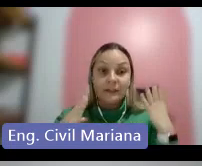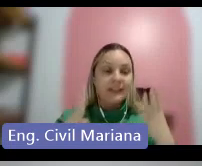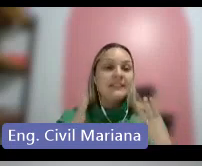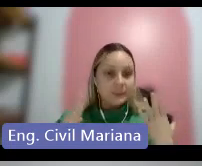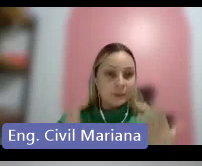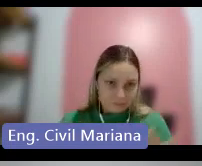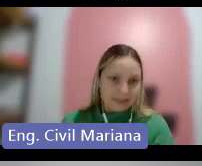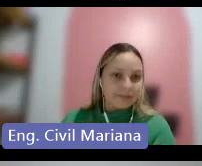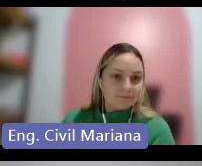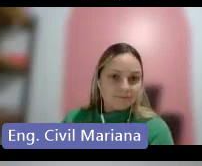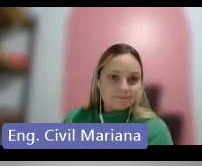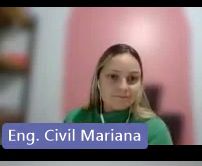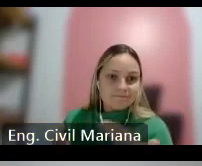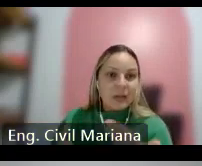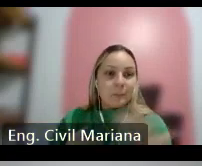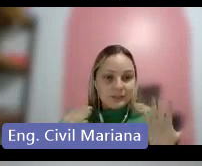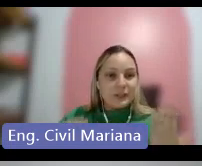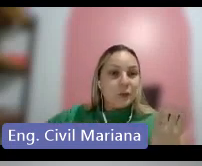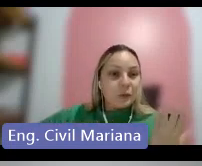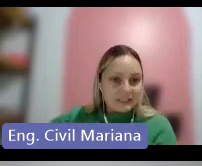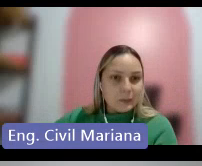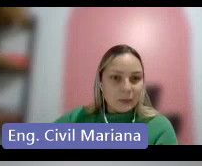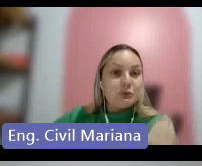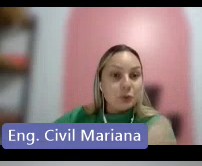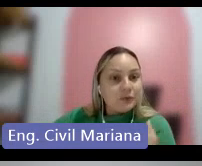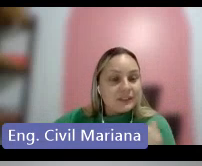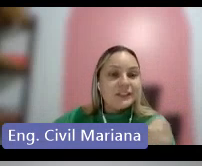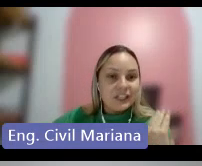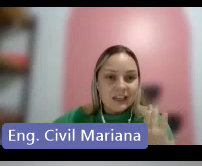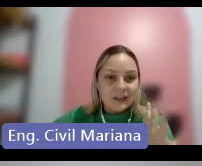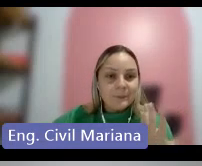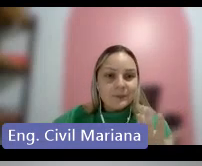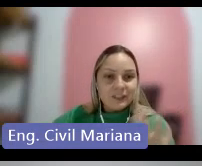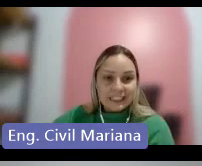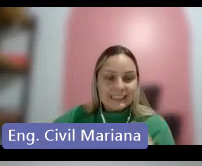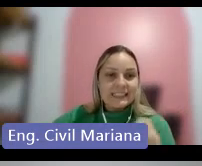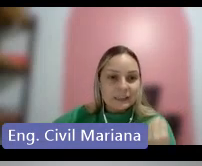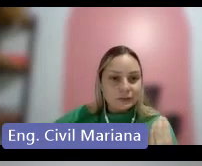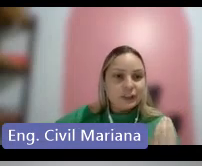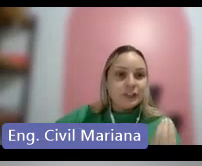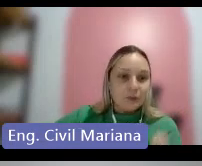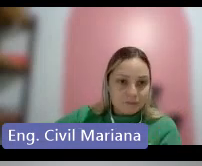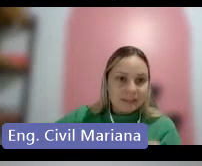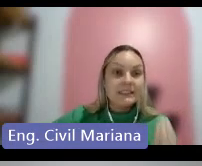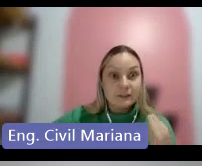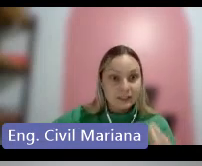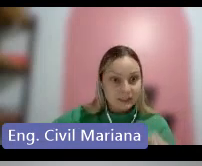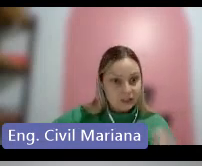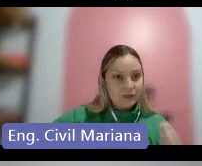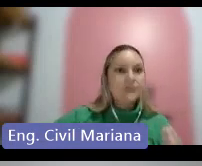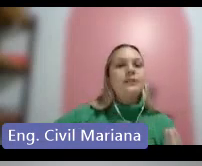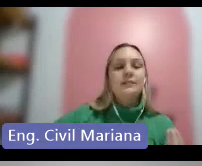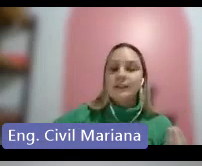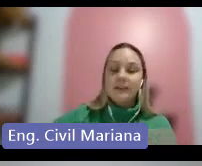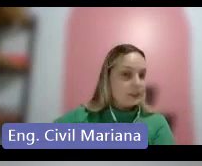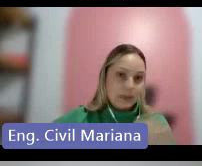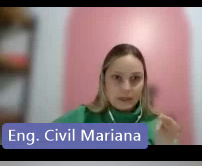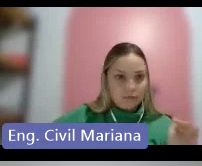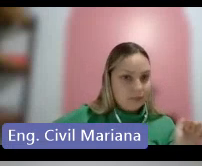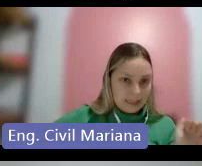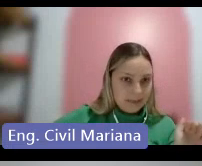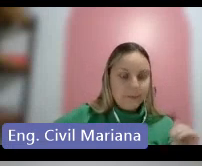a edificação ela se movimenta, por isso que usa-se muito juntas de dilatação, de movimentação nas